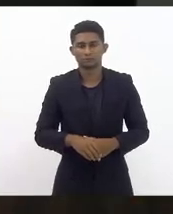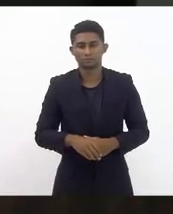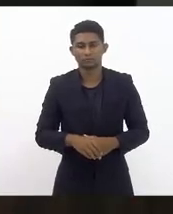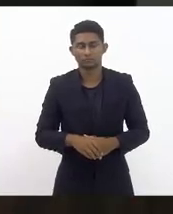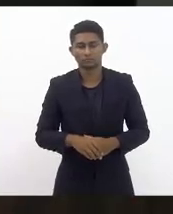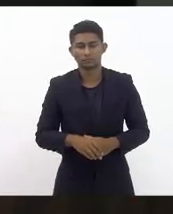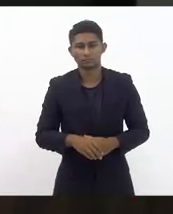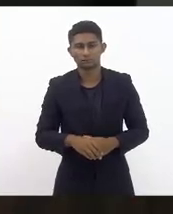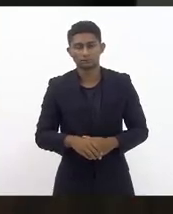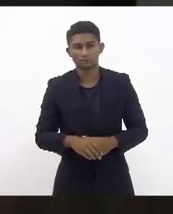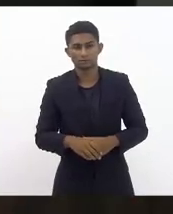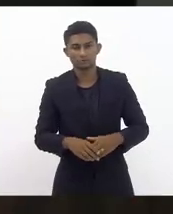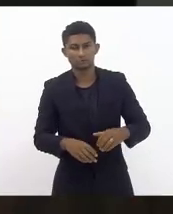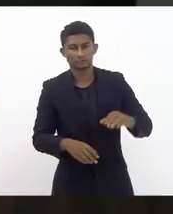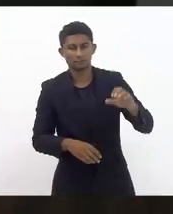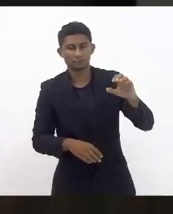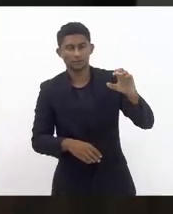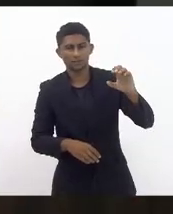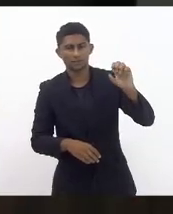Deputado Coronel Salema.